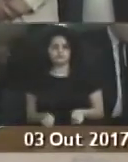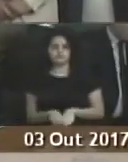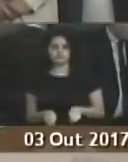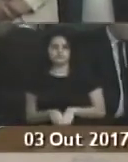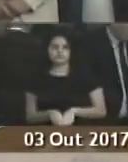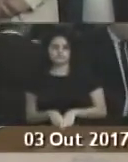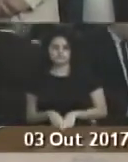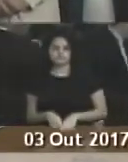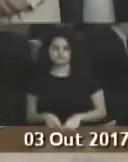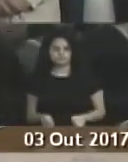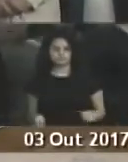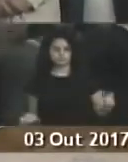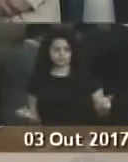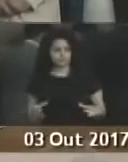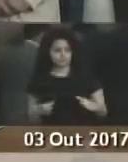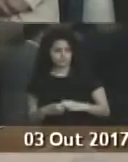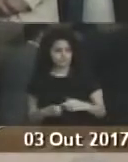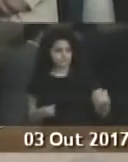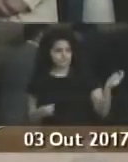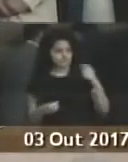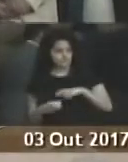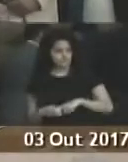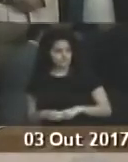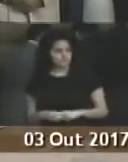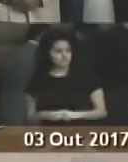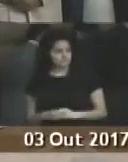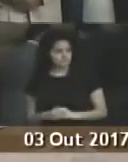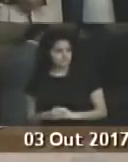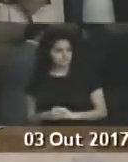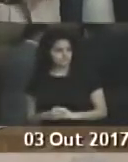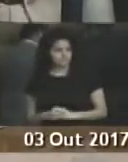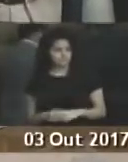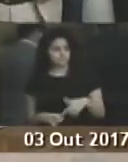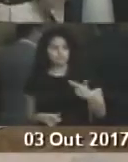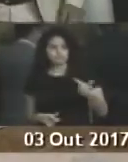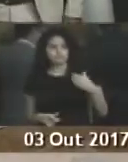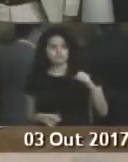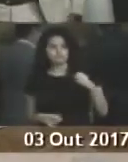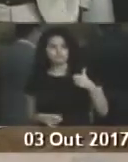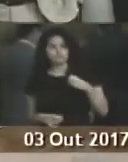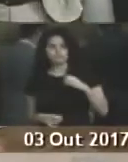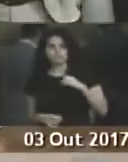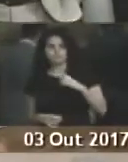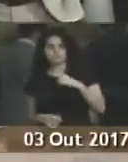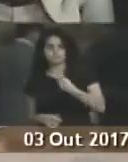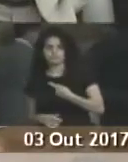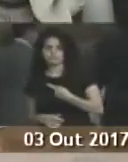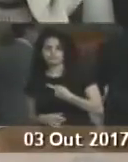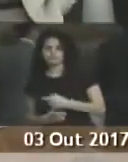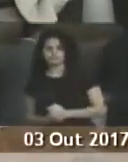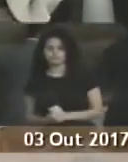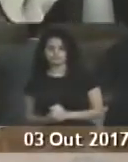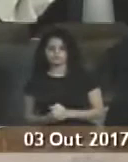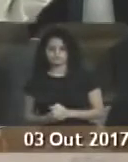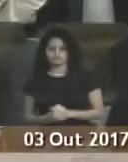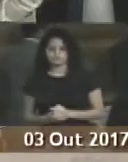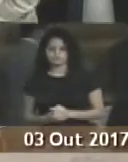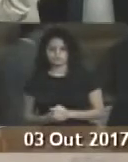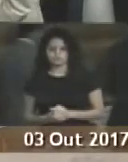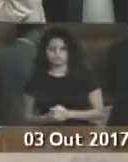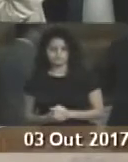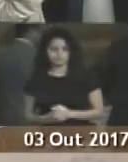paralelo do Circuito Zangrense e Brasileiro de Canoagem Oceânica. No ano de 2007, Wagner se destacava entre os atletas de sua